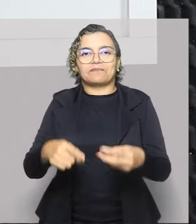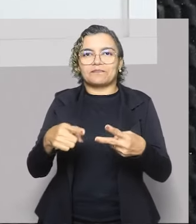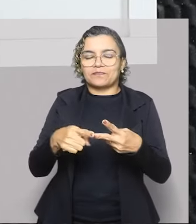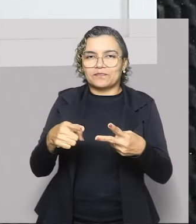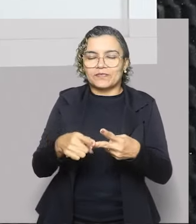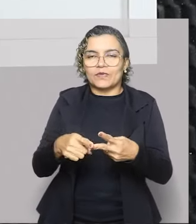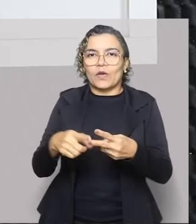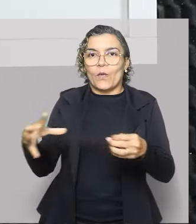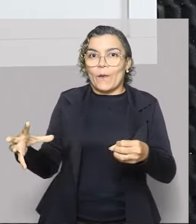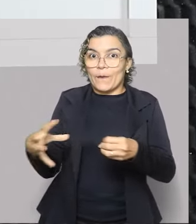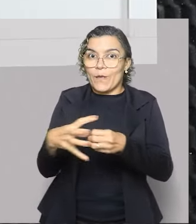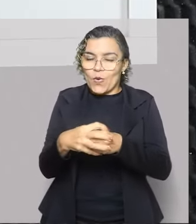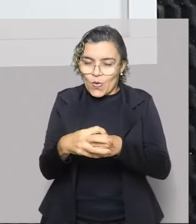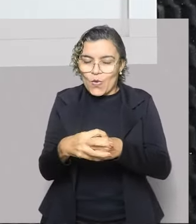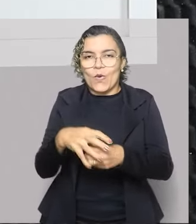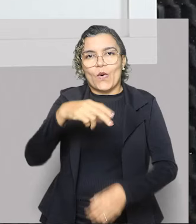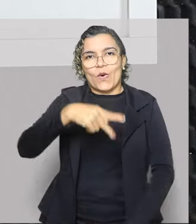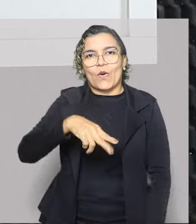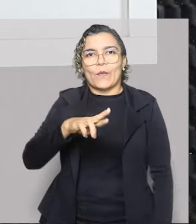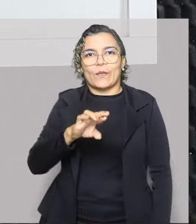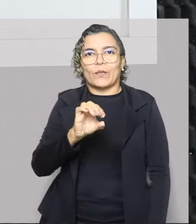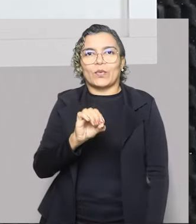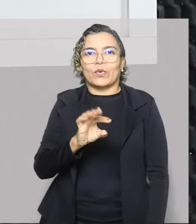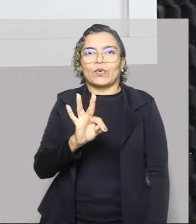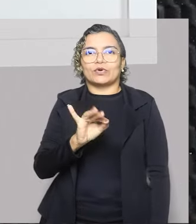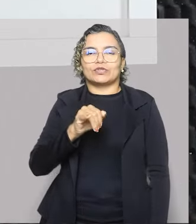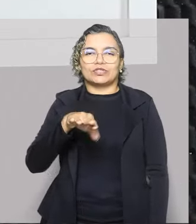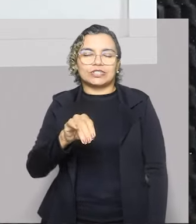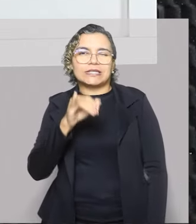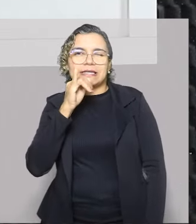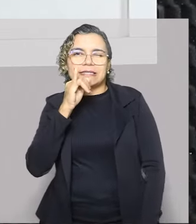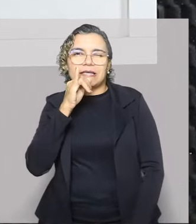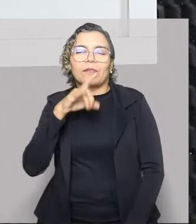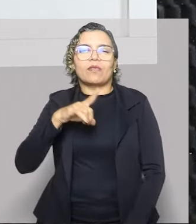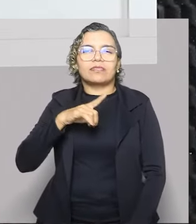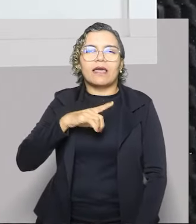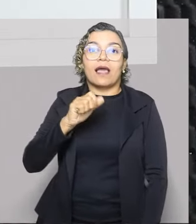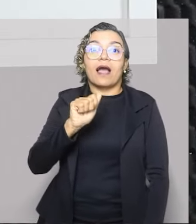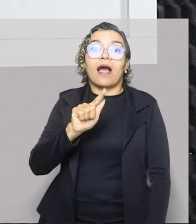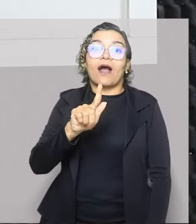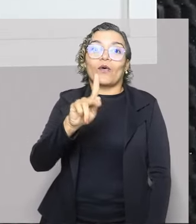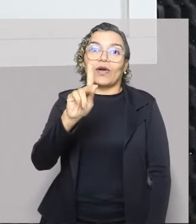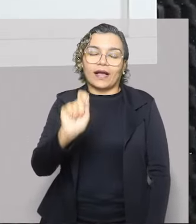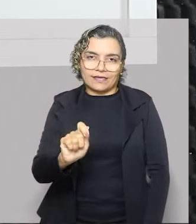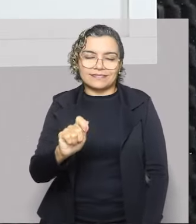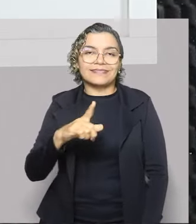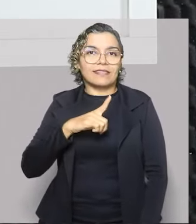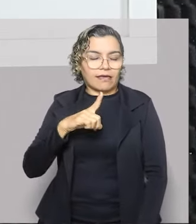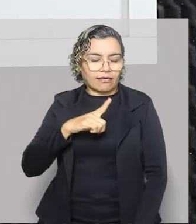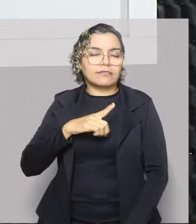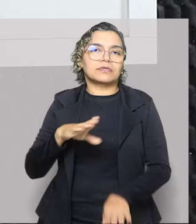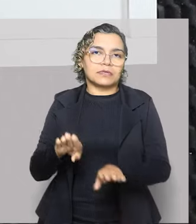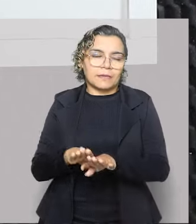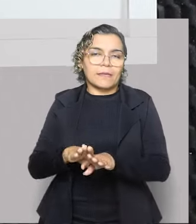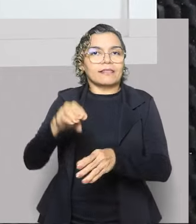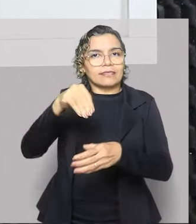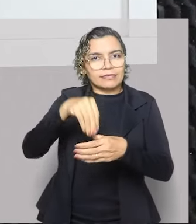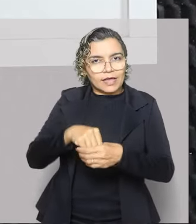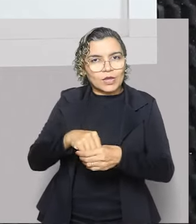onde eu vou encontrar as algas por exemplo aquela alga tem que a gente come no sushizinho Então ela tá dentro desse reino